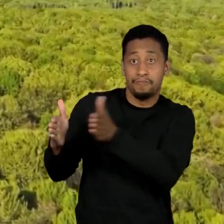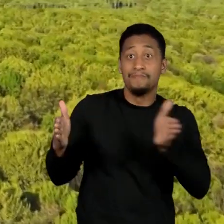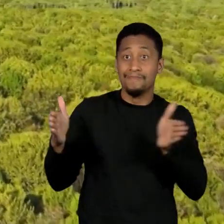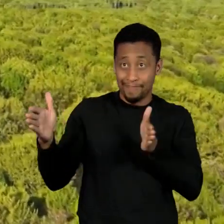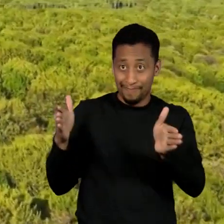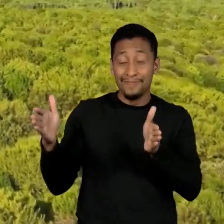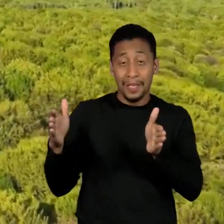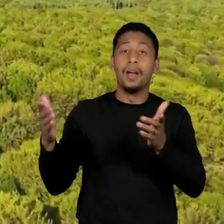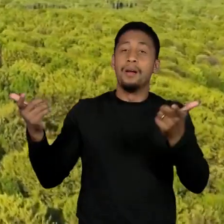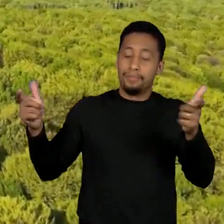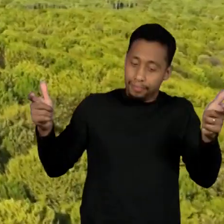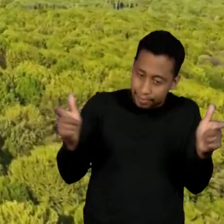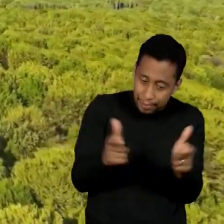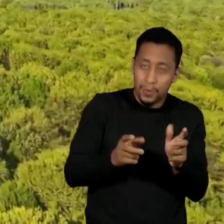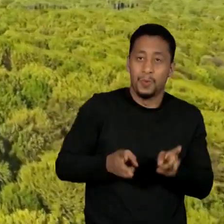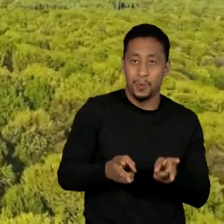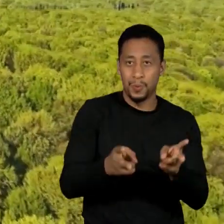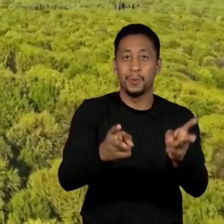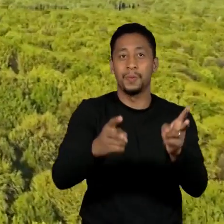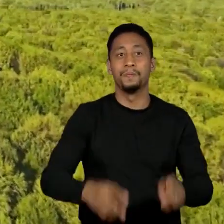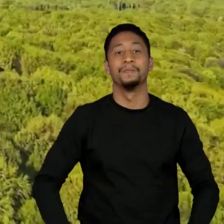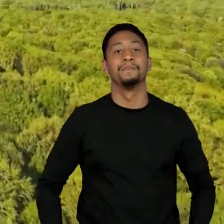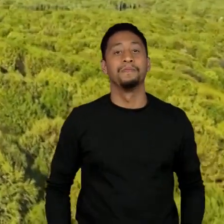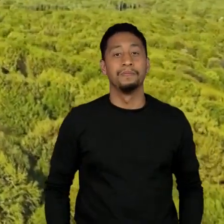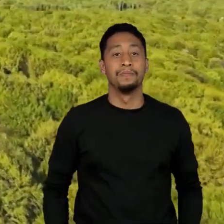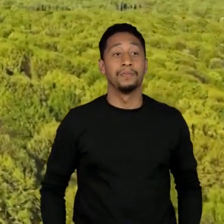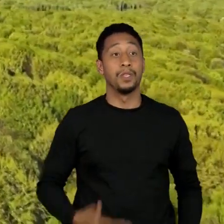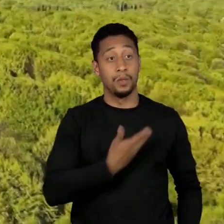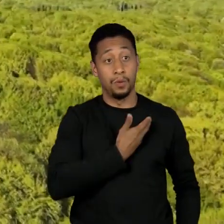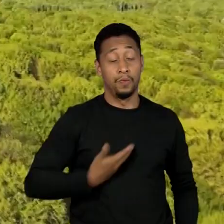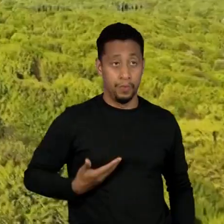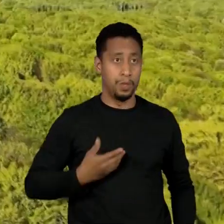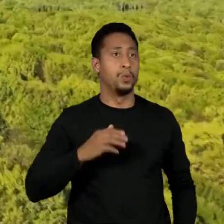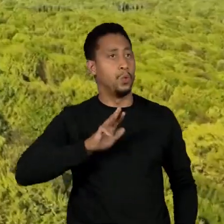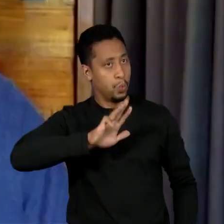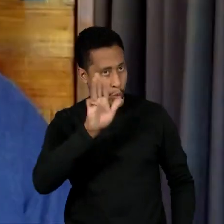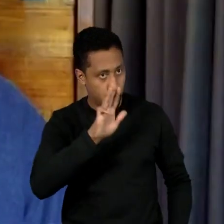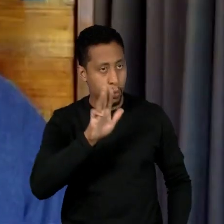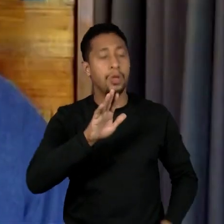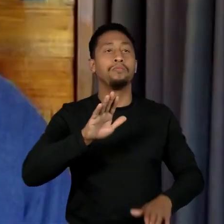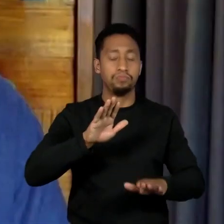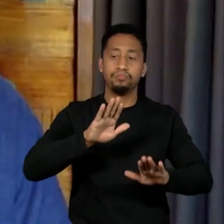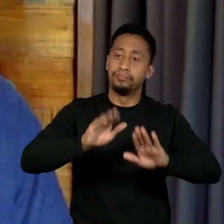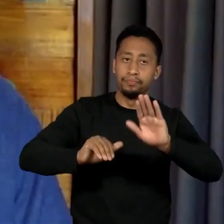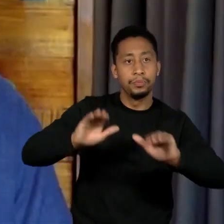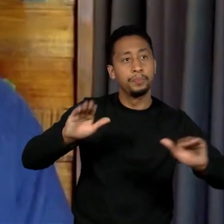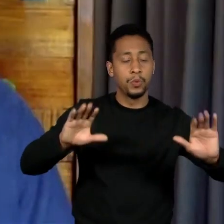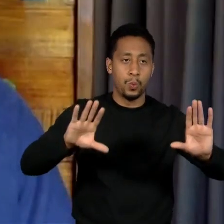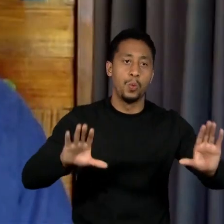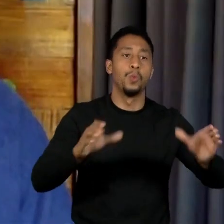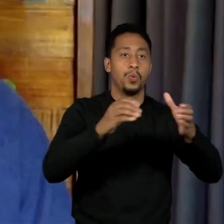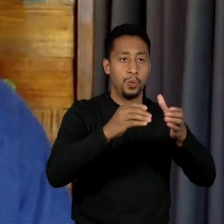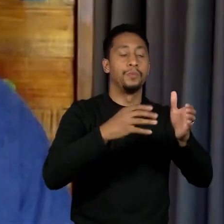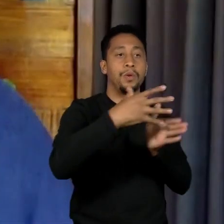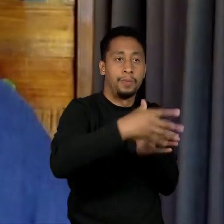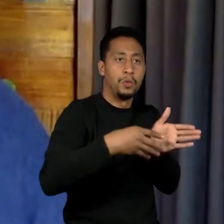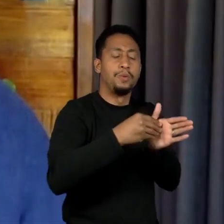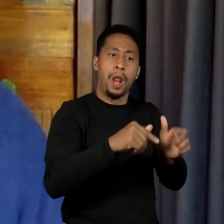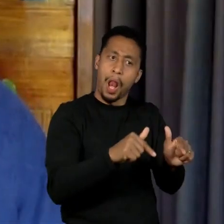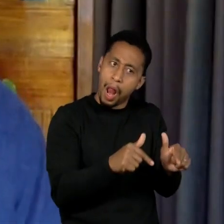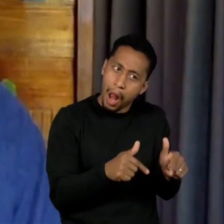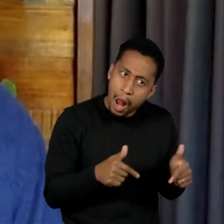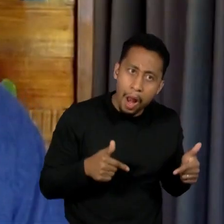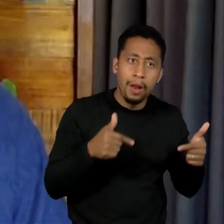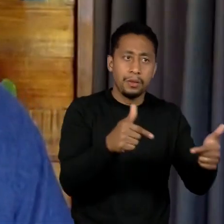queda. O governo Lula também chegou a fazer uma reunião à cúpula da Amazônia para traçar uma linha de atuação conjunta